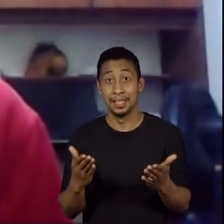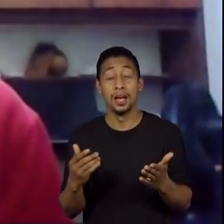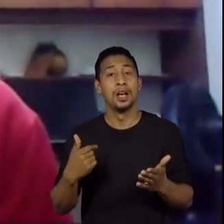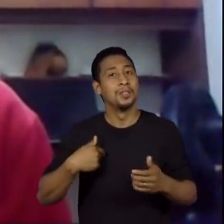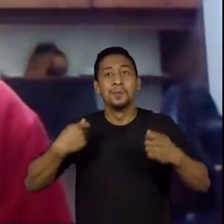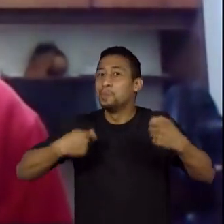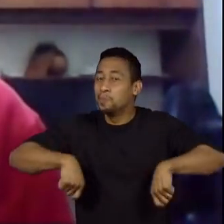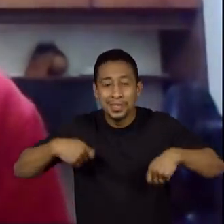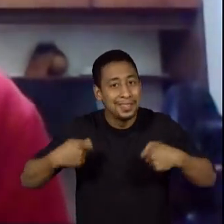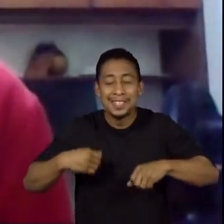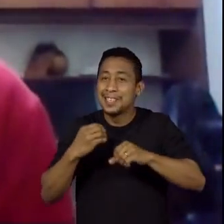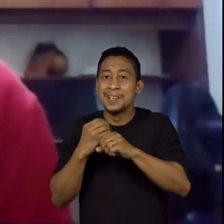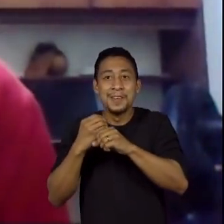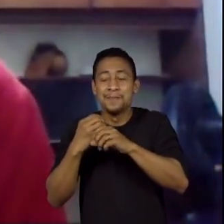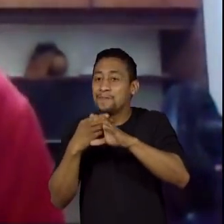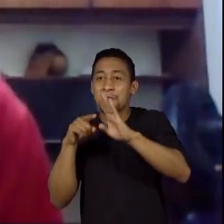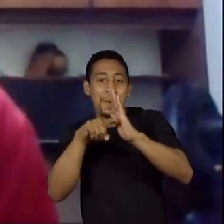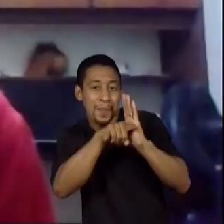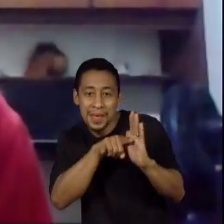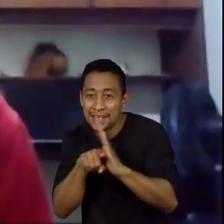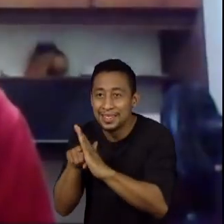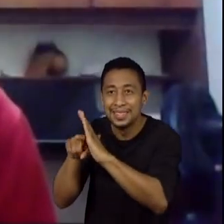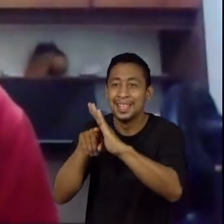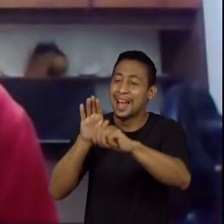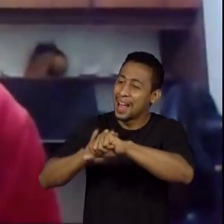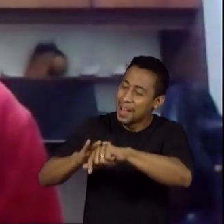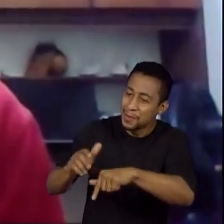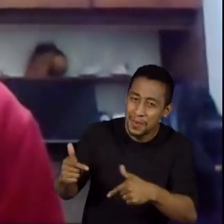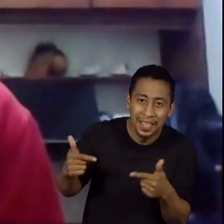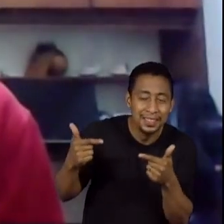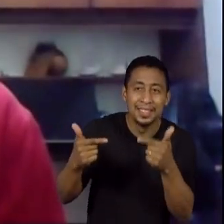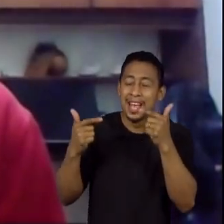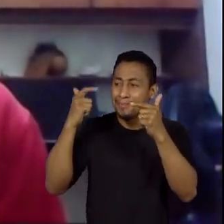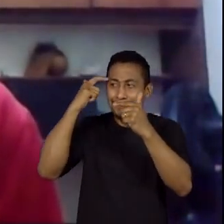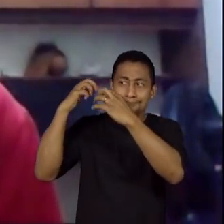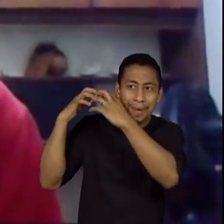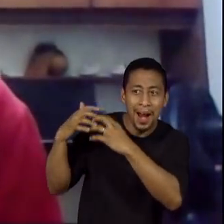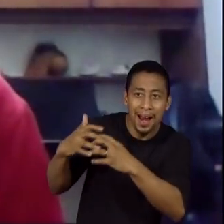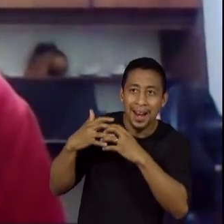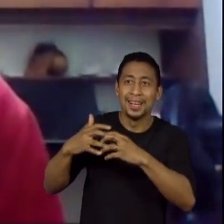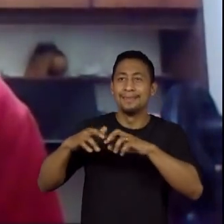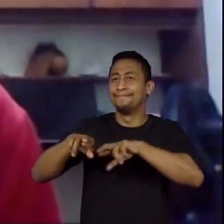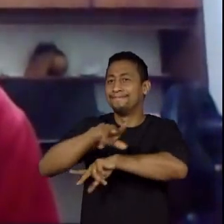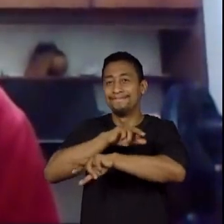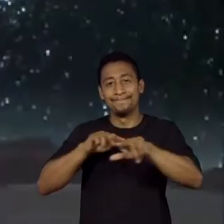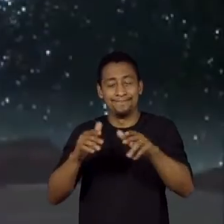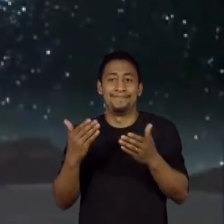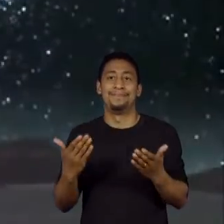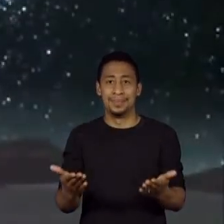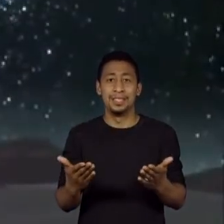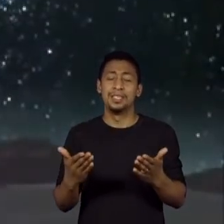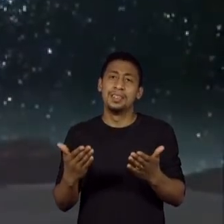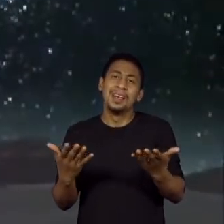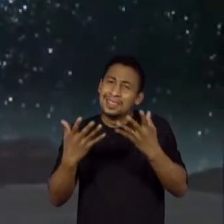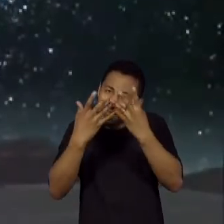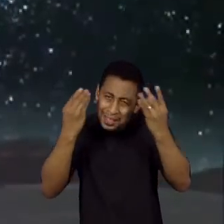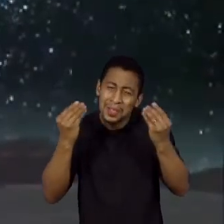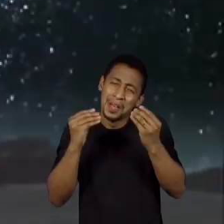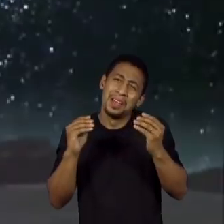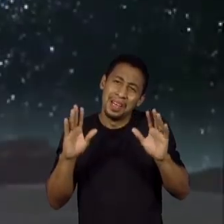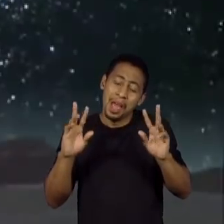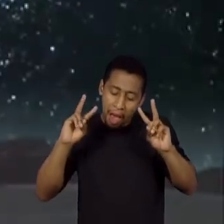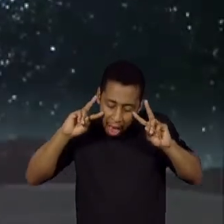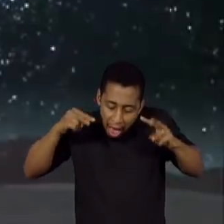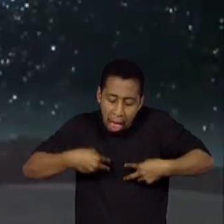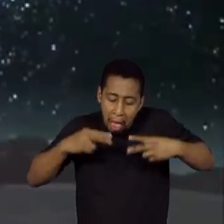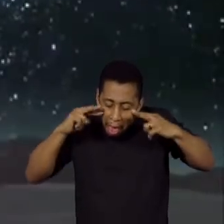gente conversar, né? Tem muita coisa para a gente fazer, para a gente pensar. E sair um pouquinho desse horizontal, pelo amor de Deus, que está muito